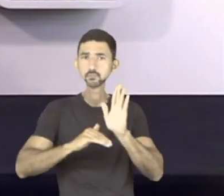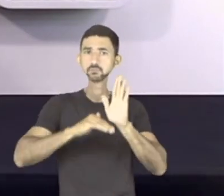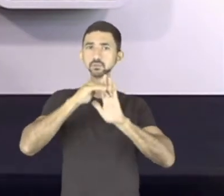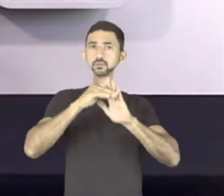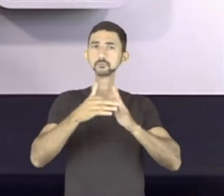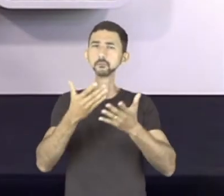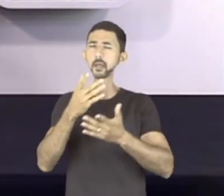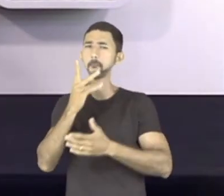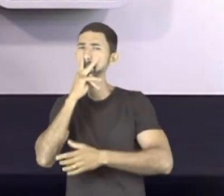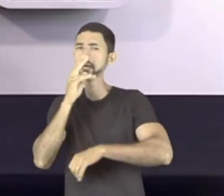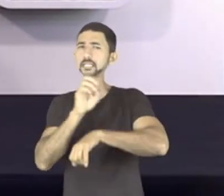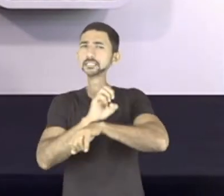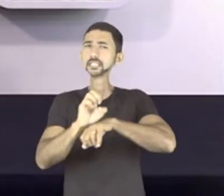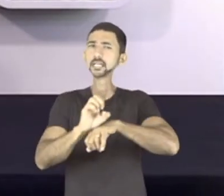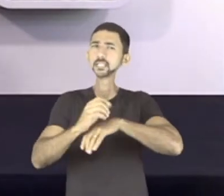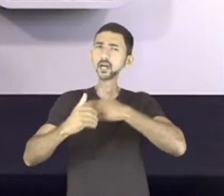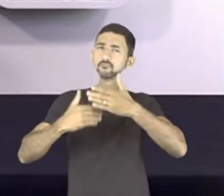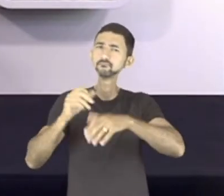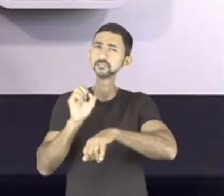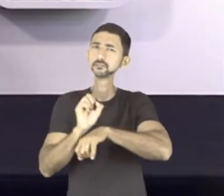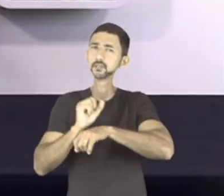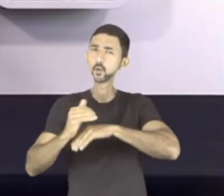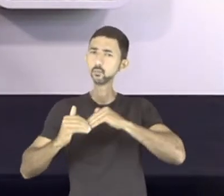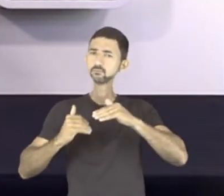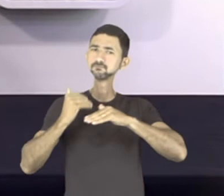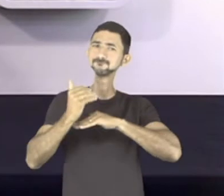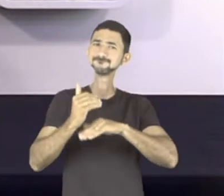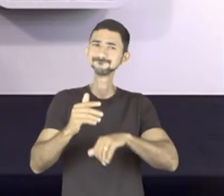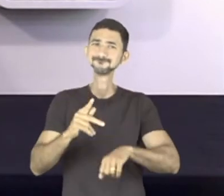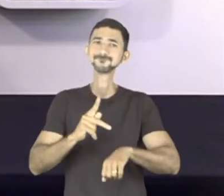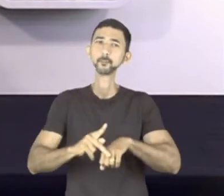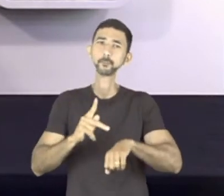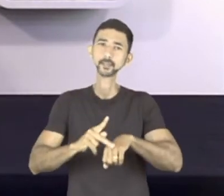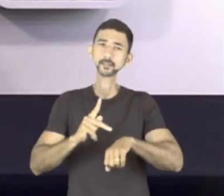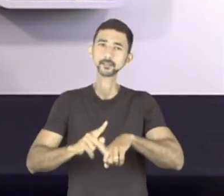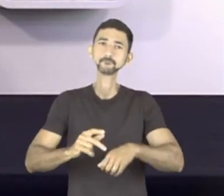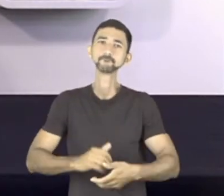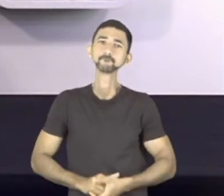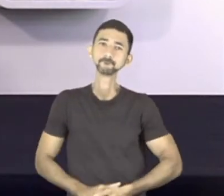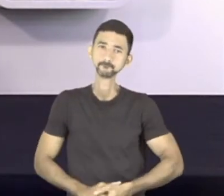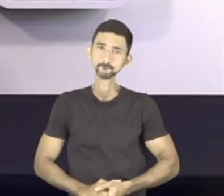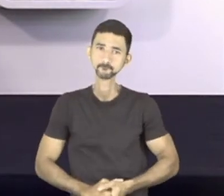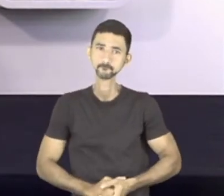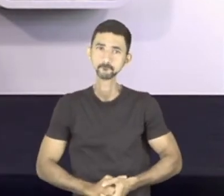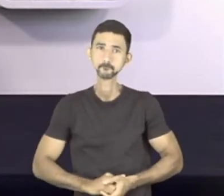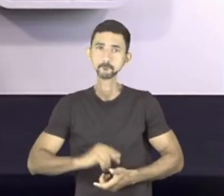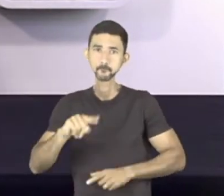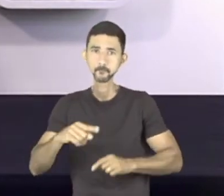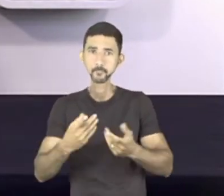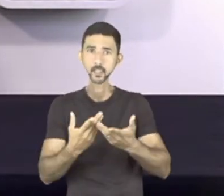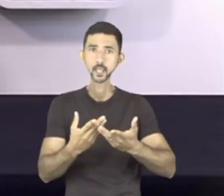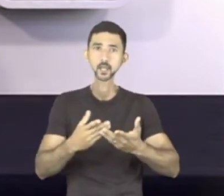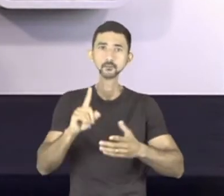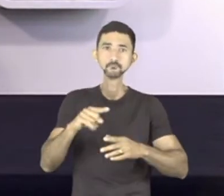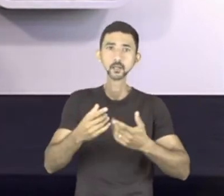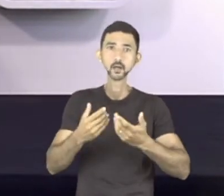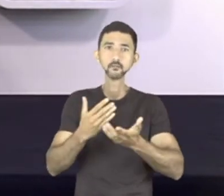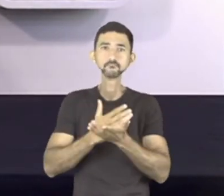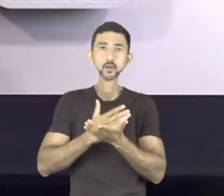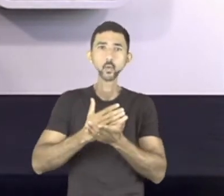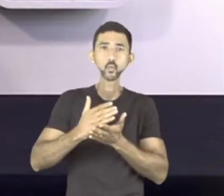de estagiários à faixa preta, são aspirantes à faixa preta. Então ali já